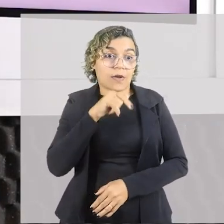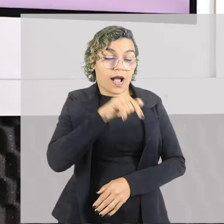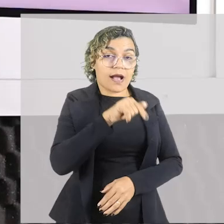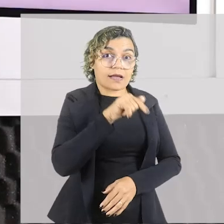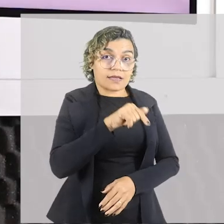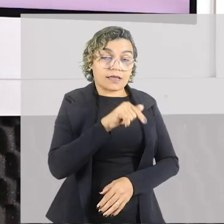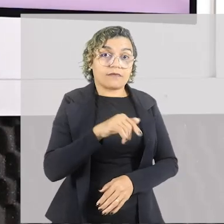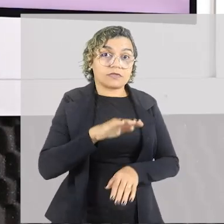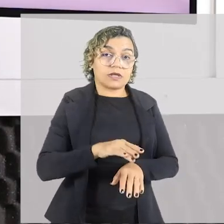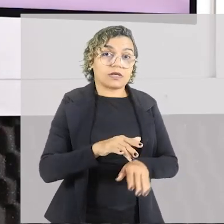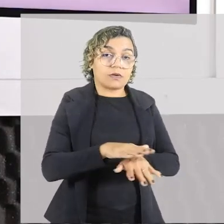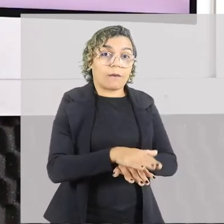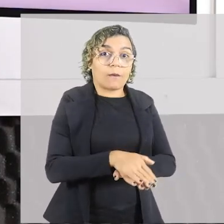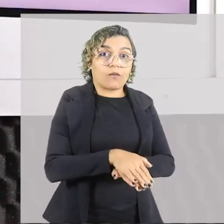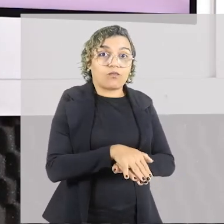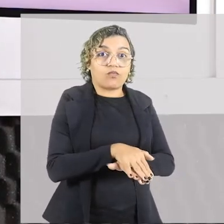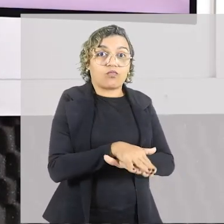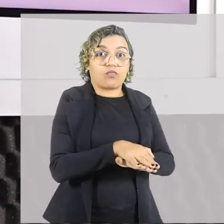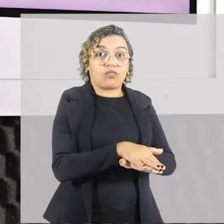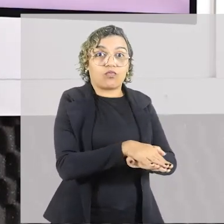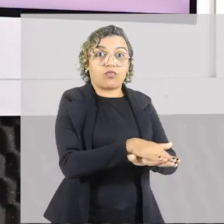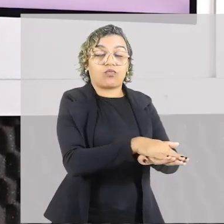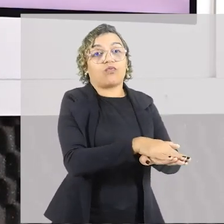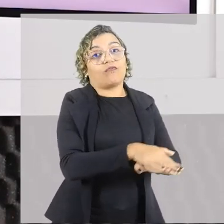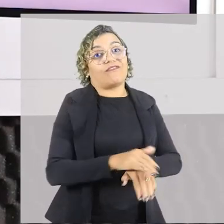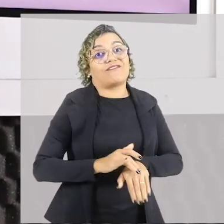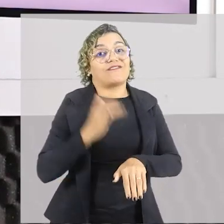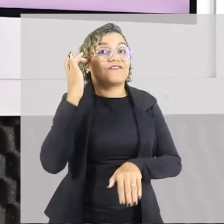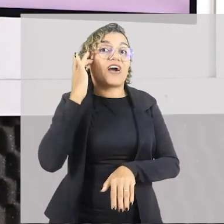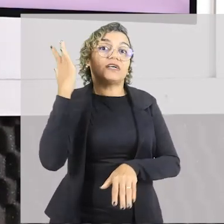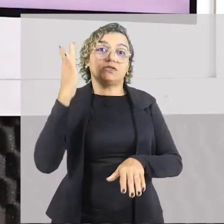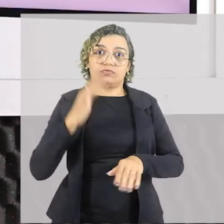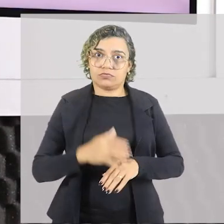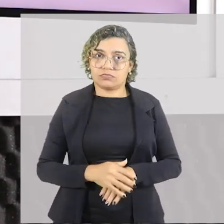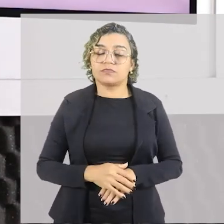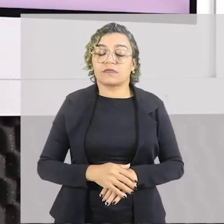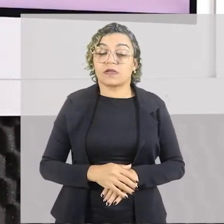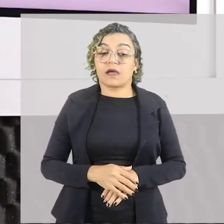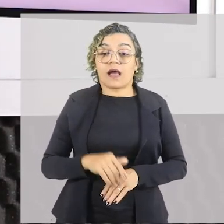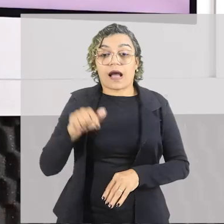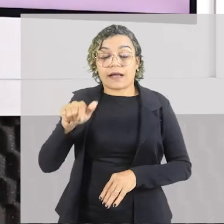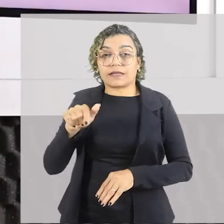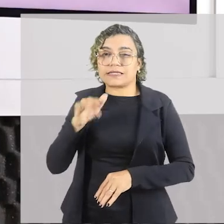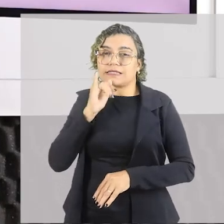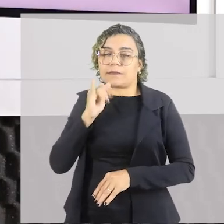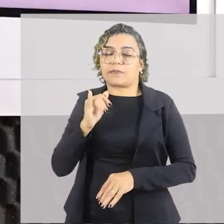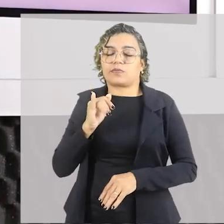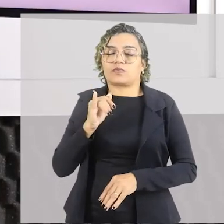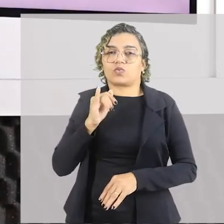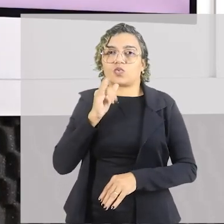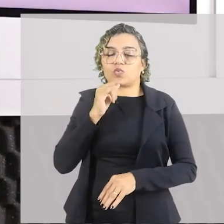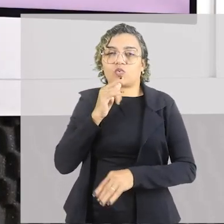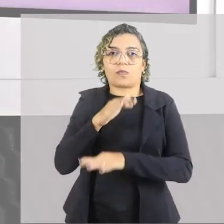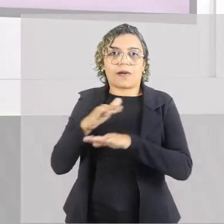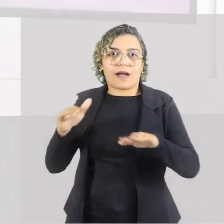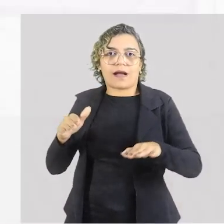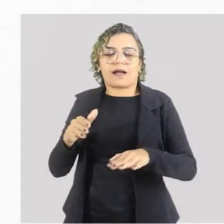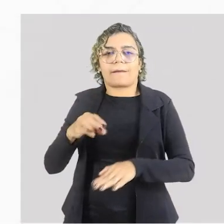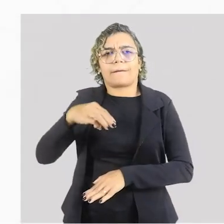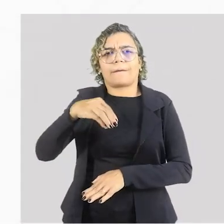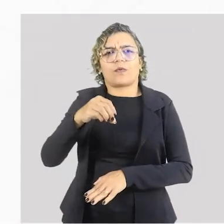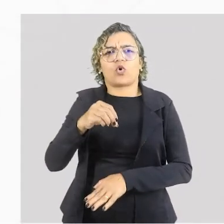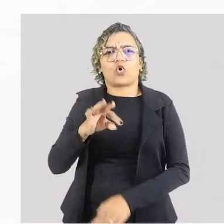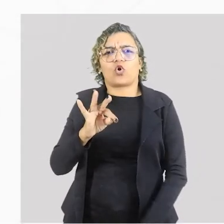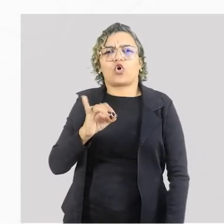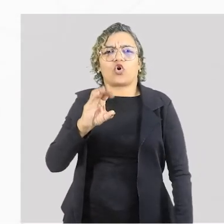mais densa. Gente, no Mar Morto, que a concentração de sal é muito alta, tu nem afunda, tá?